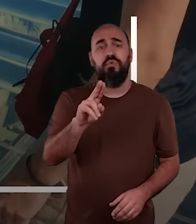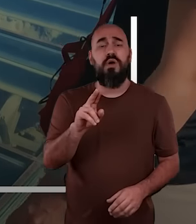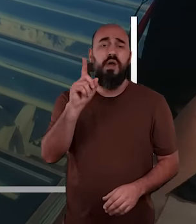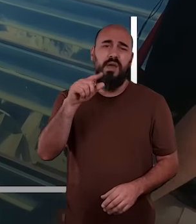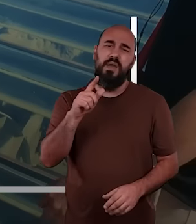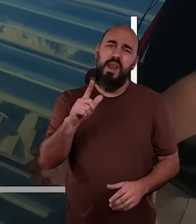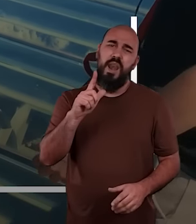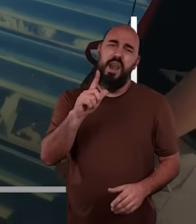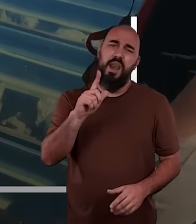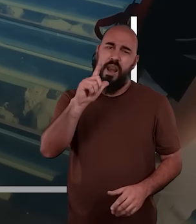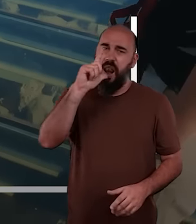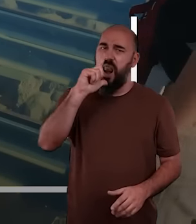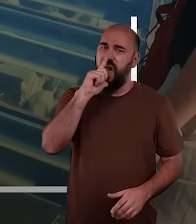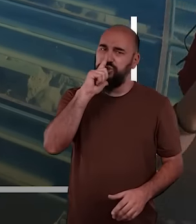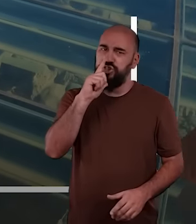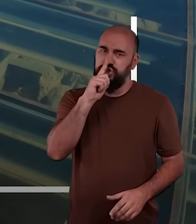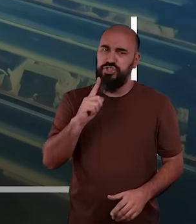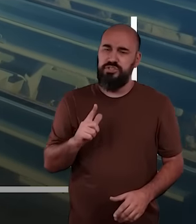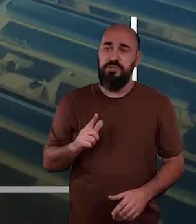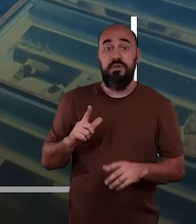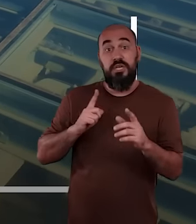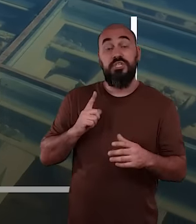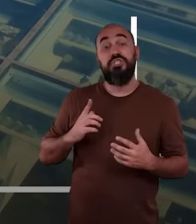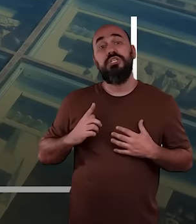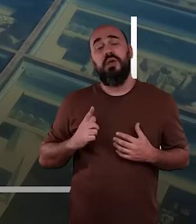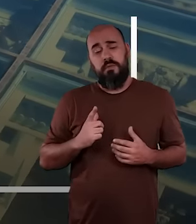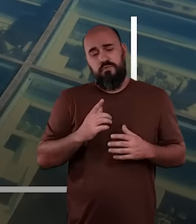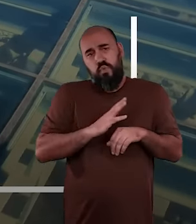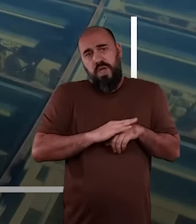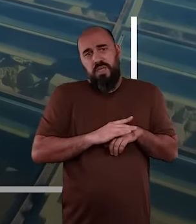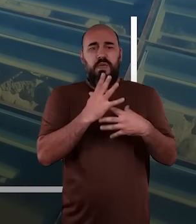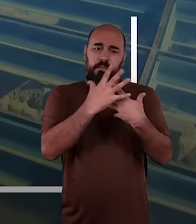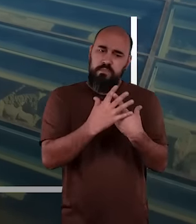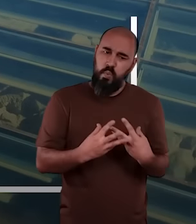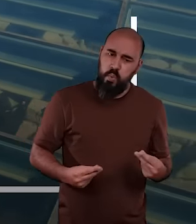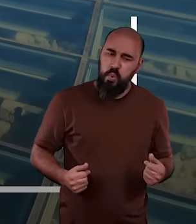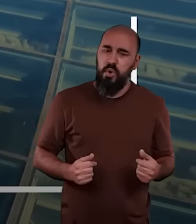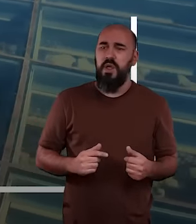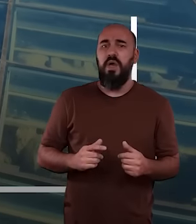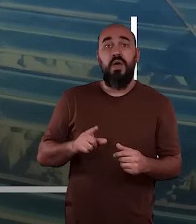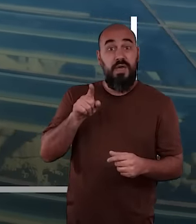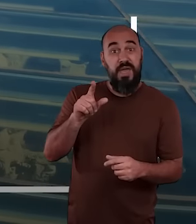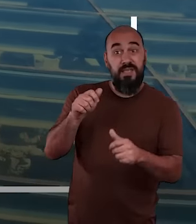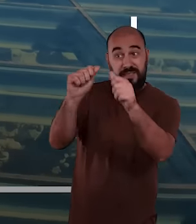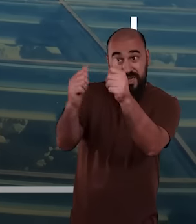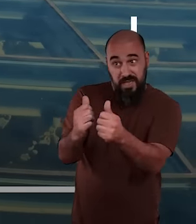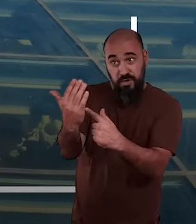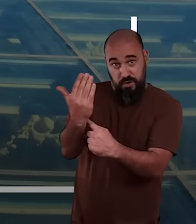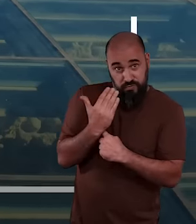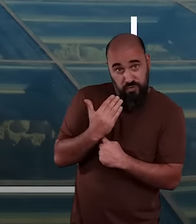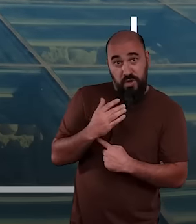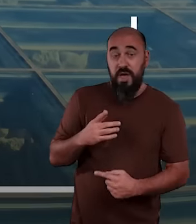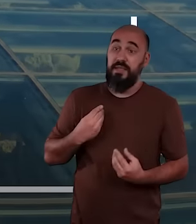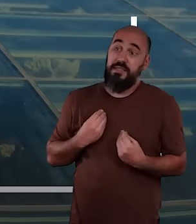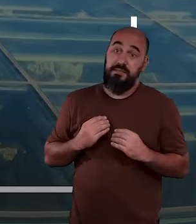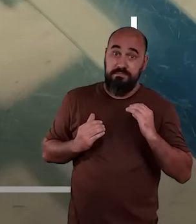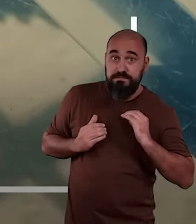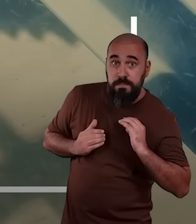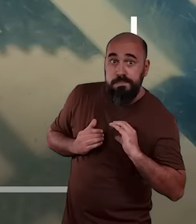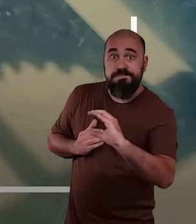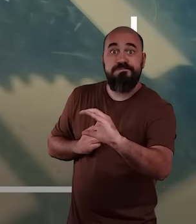isso? Alguém que tinha uma cura operada pelo Deus, como agradecimento ele vinha e dava um dinheiro para o